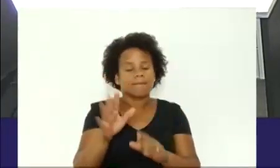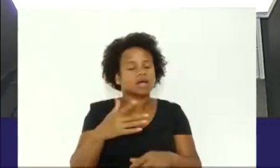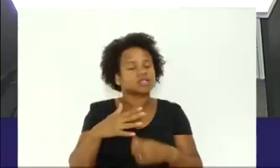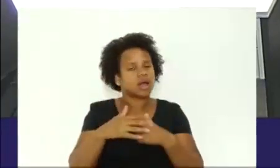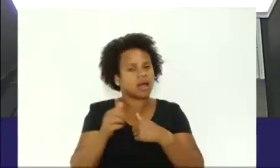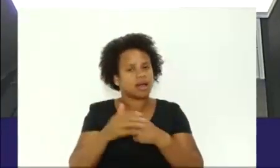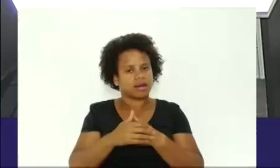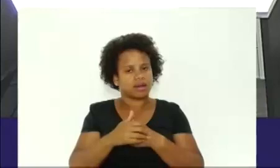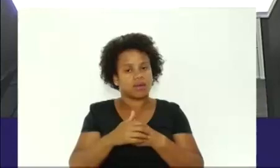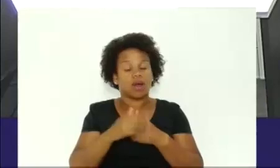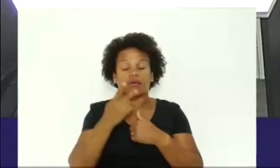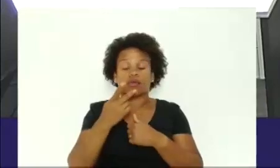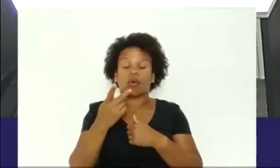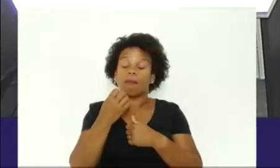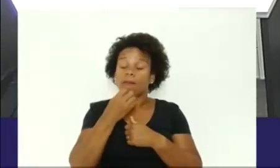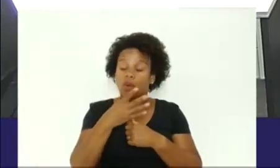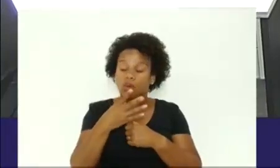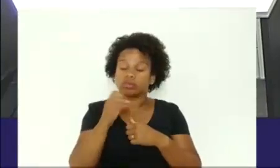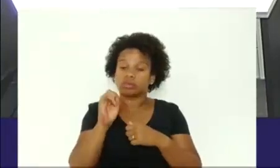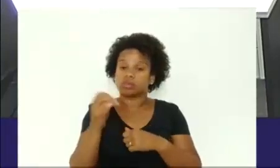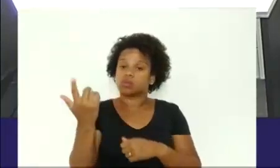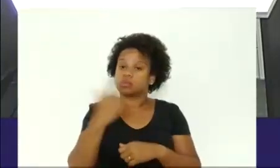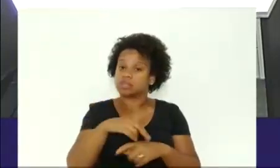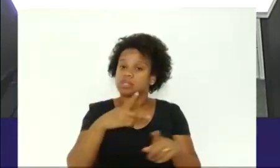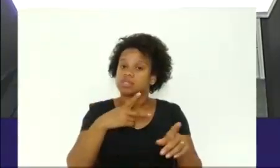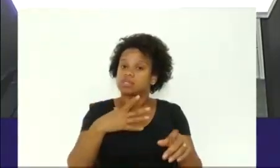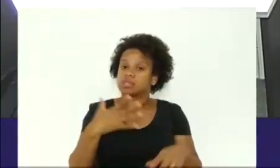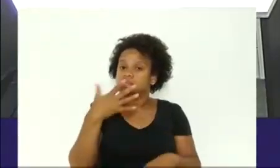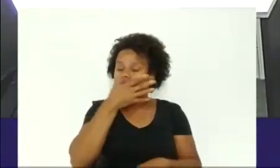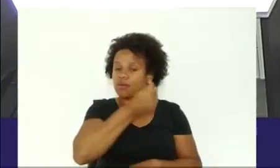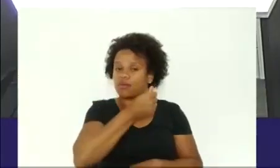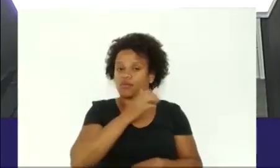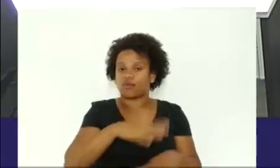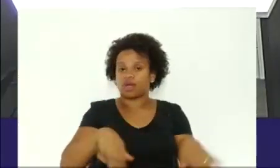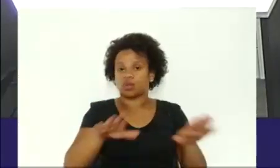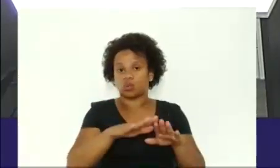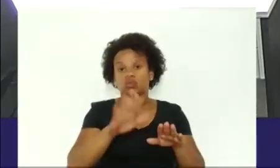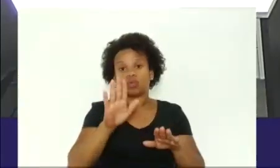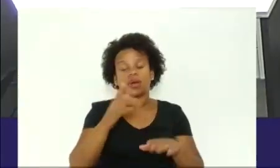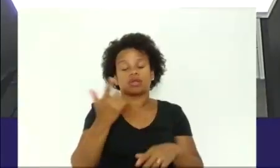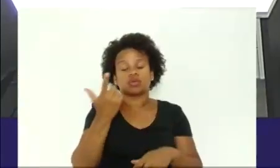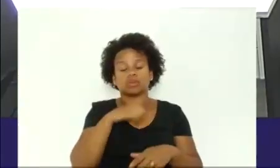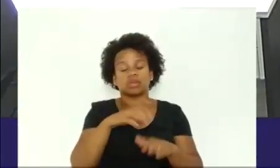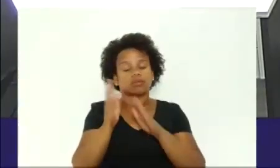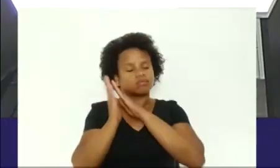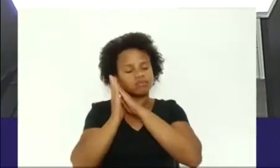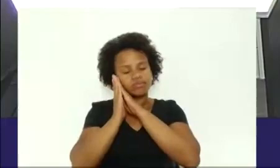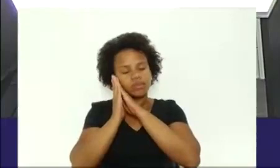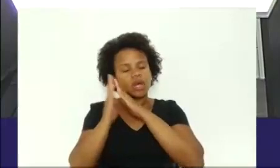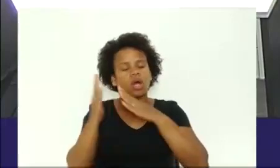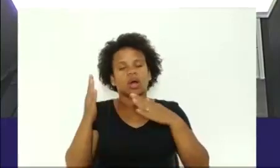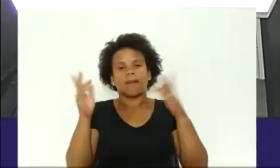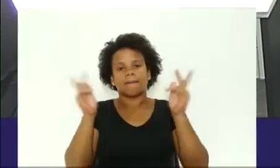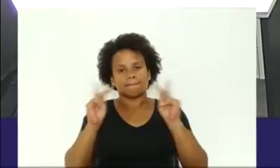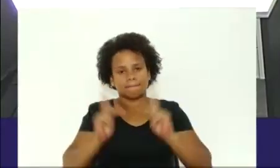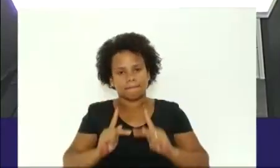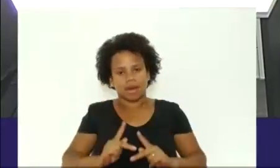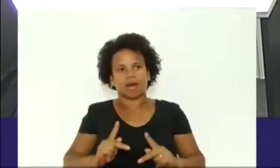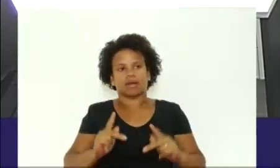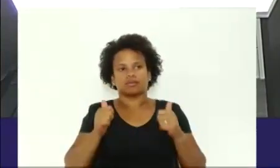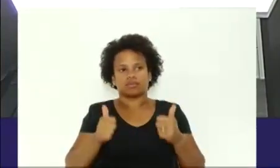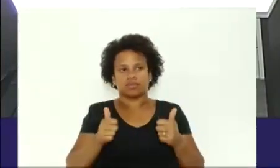se pudesse salvar a todos, mas consegue deitar a cabeça no travesseiro e dormir em paz. Uma salva de palmas a